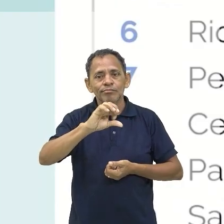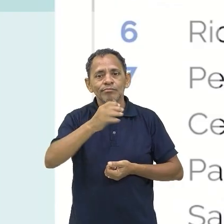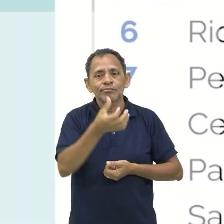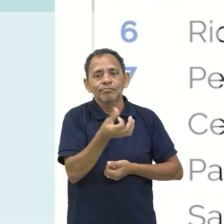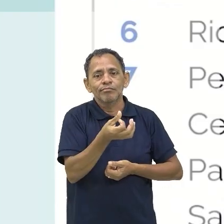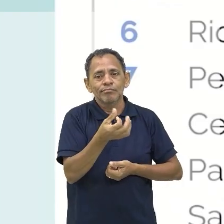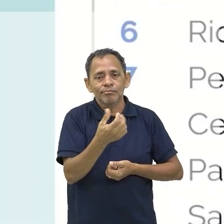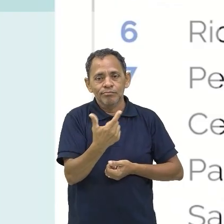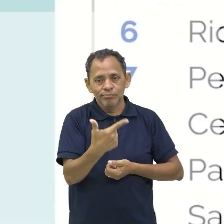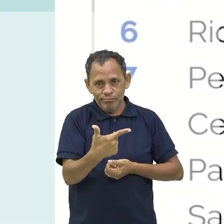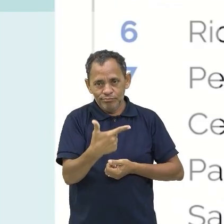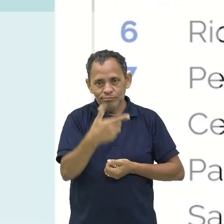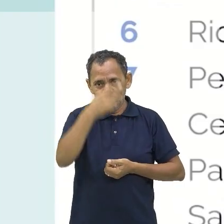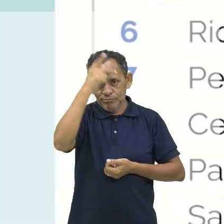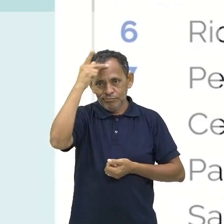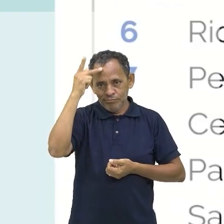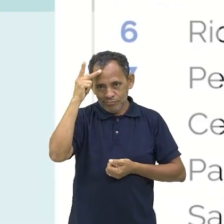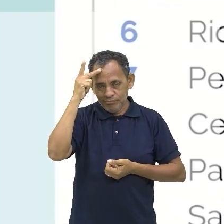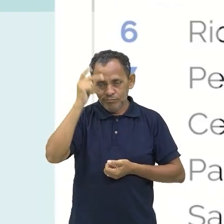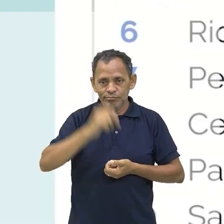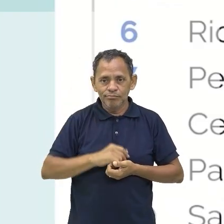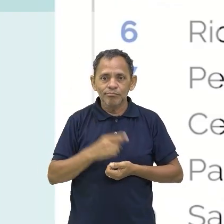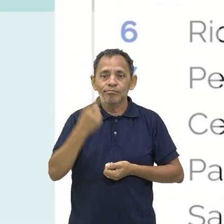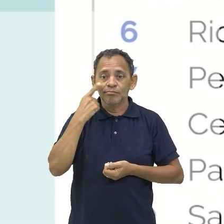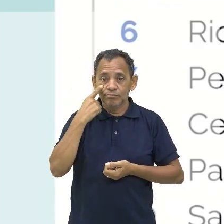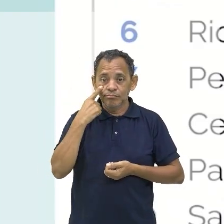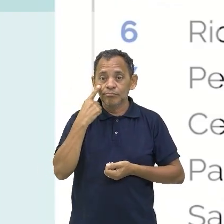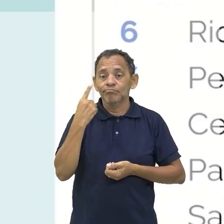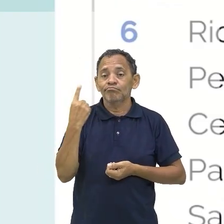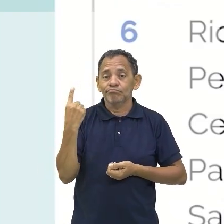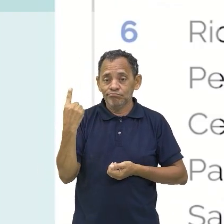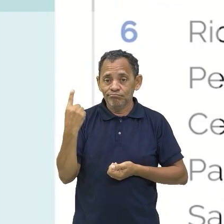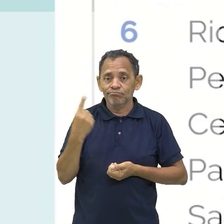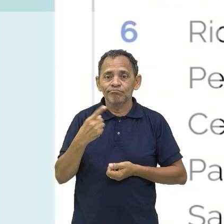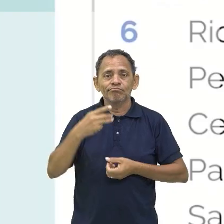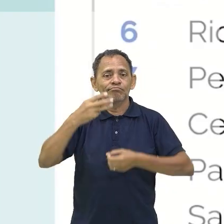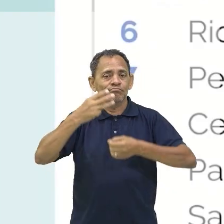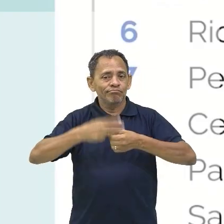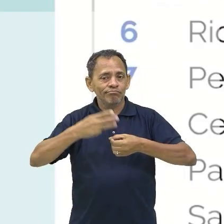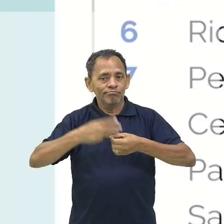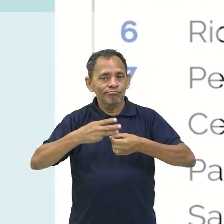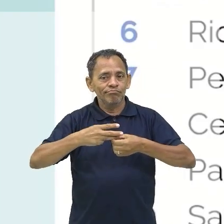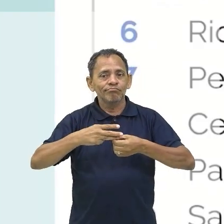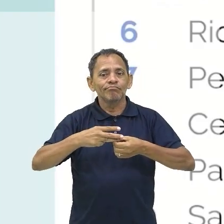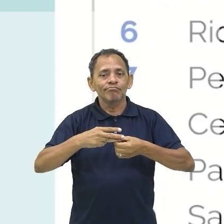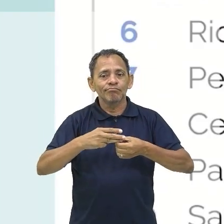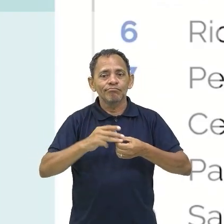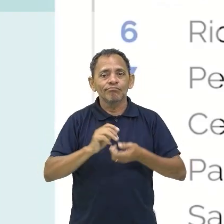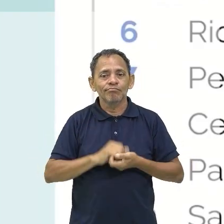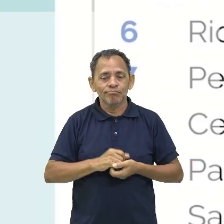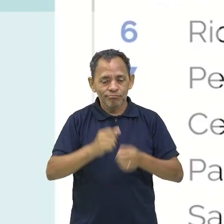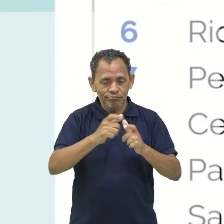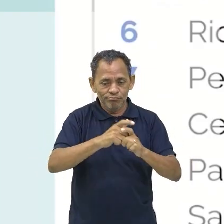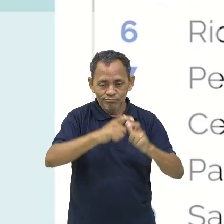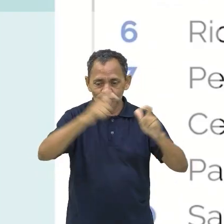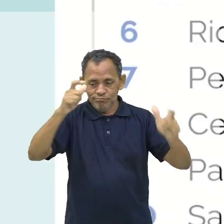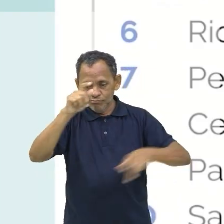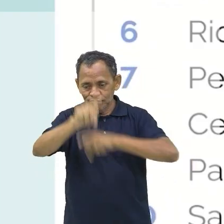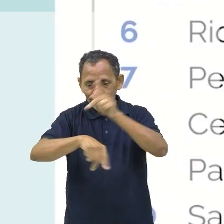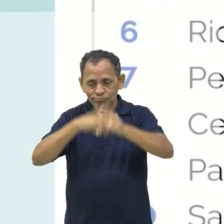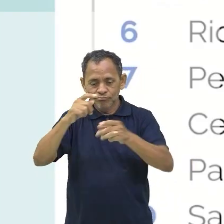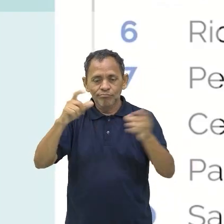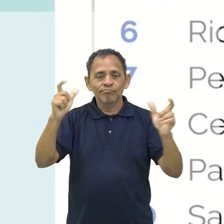9.962 pessoas, né? Então, nós vimos aí o município mais populoso e os municípios